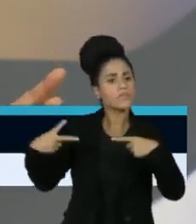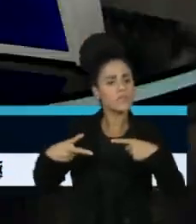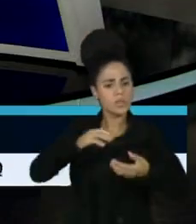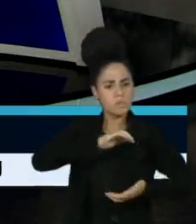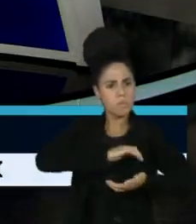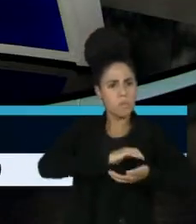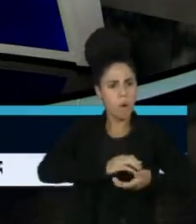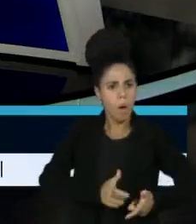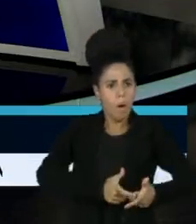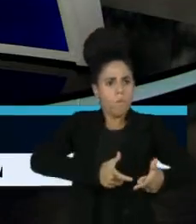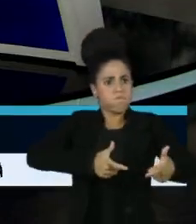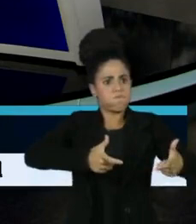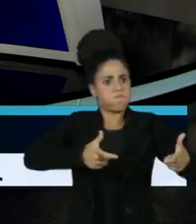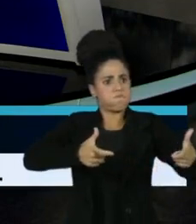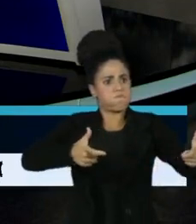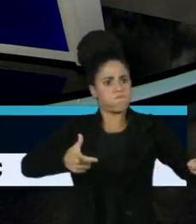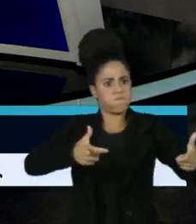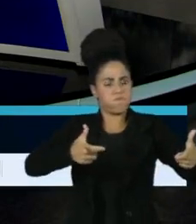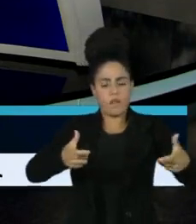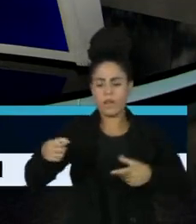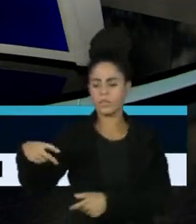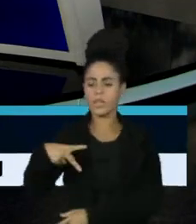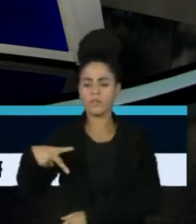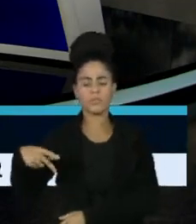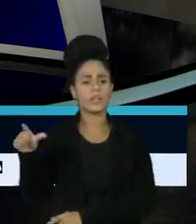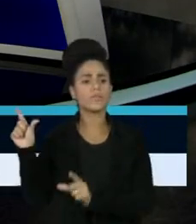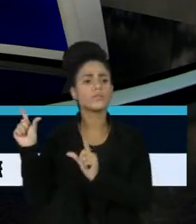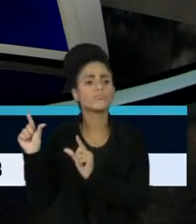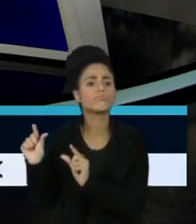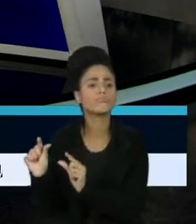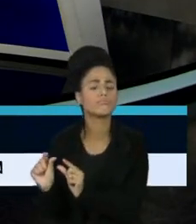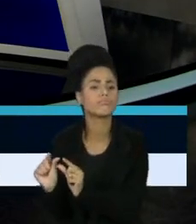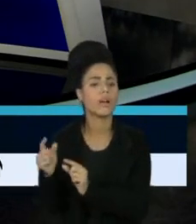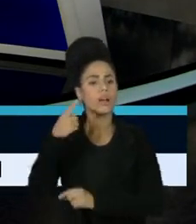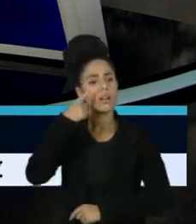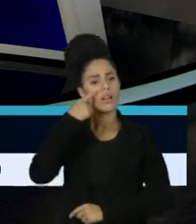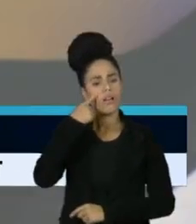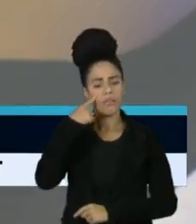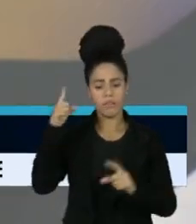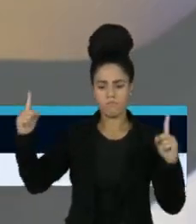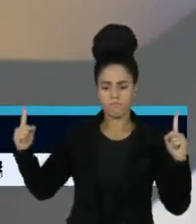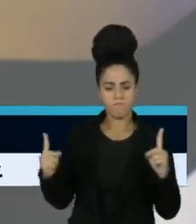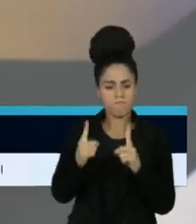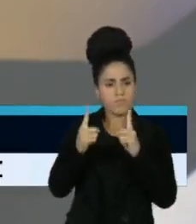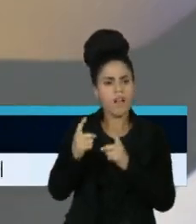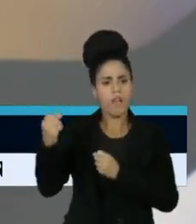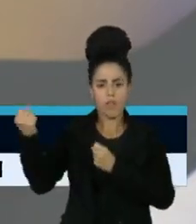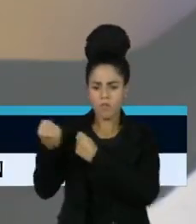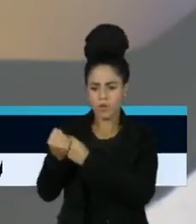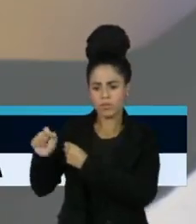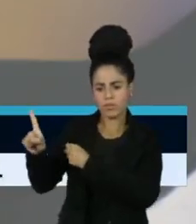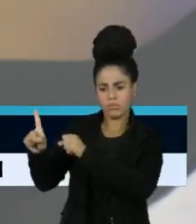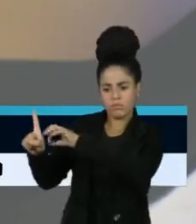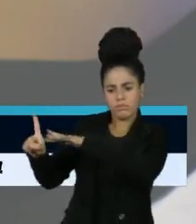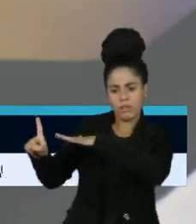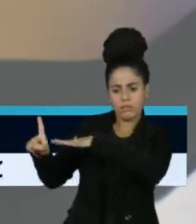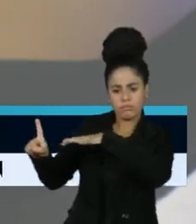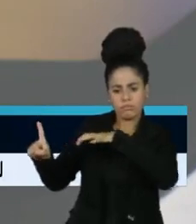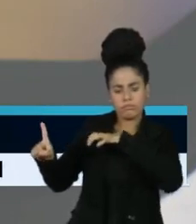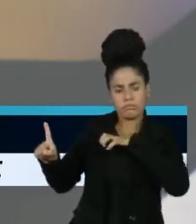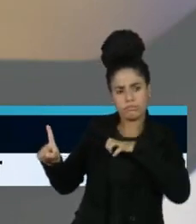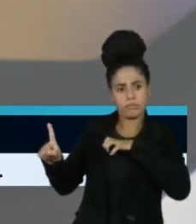um gigante, uma instituição gigantesca, ele sai diante dos olhos dos apoiadores dele maior ainda,